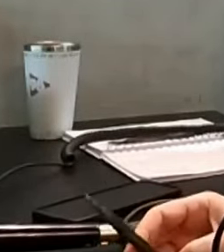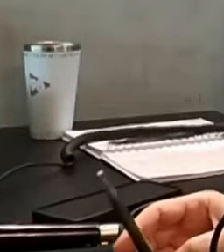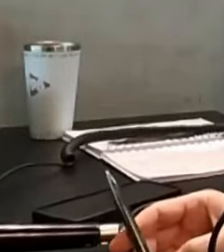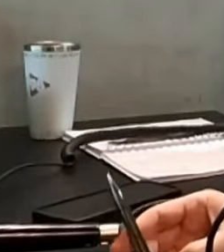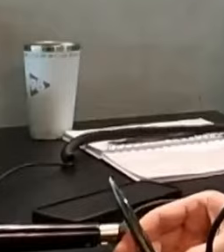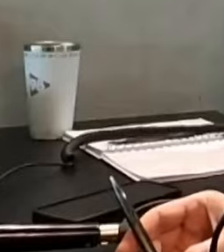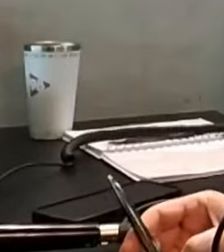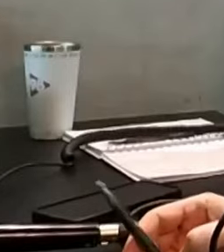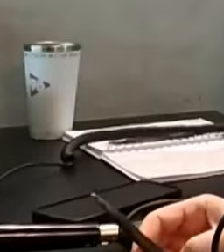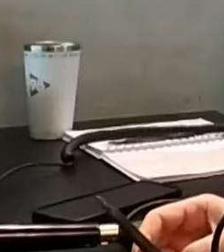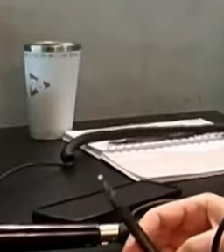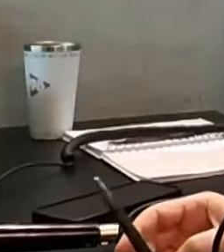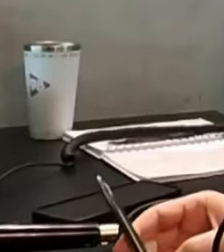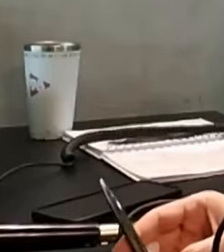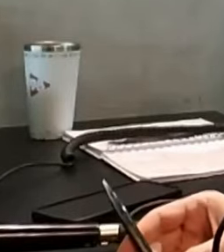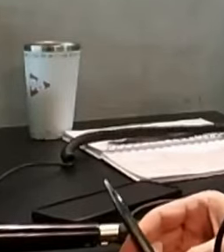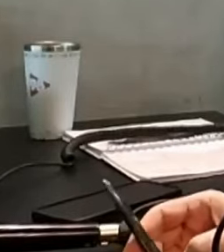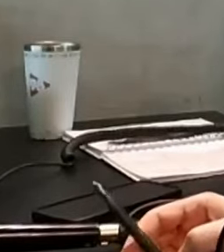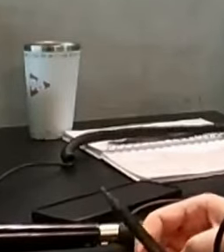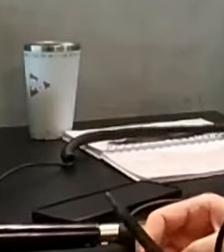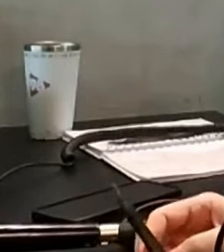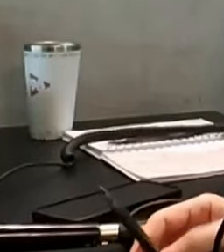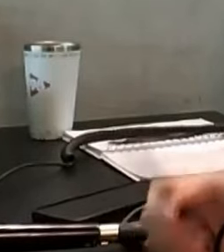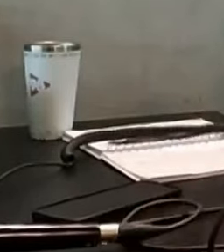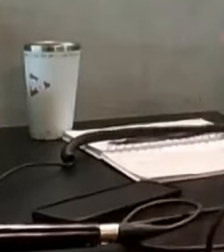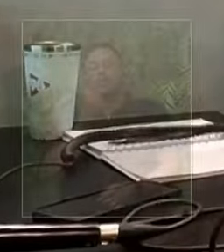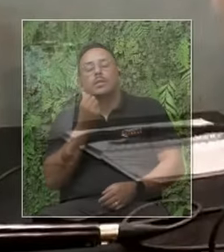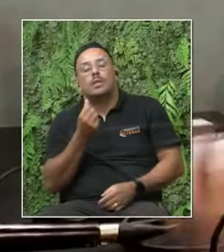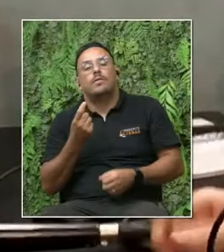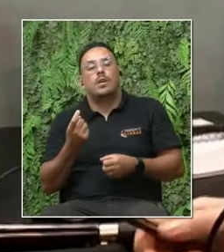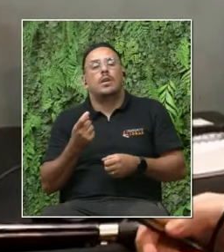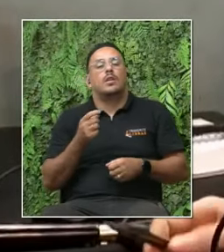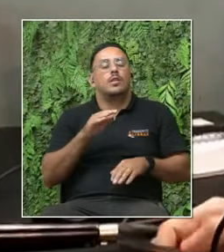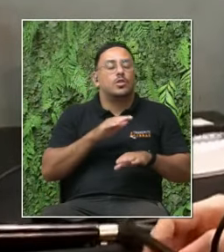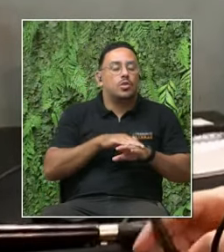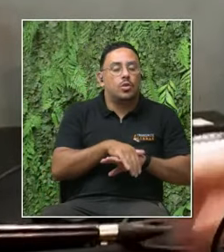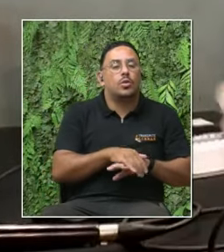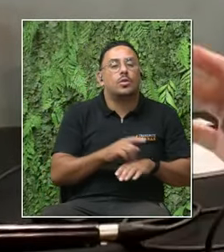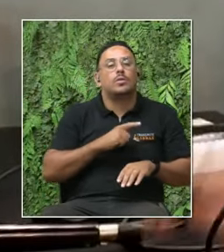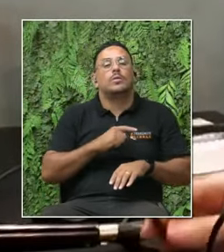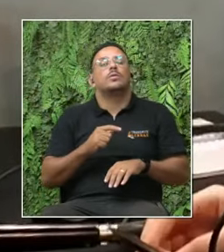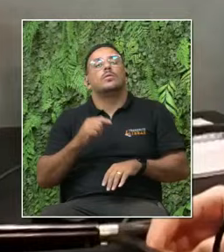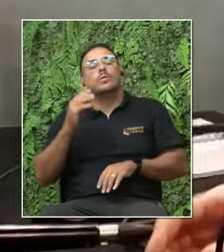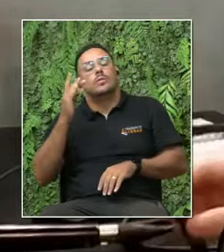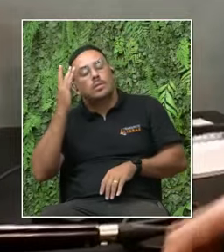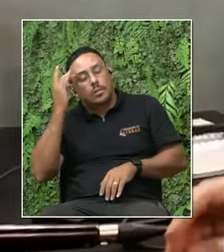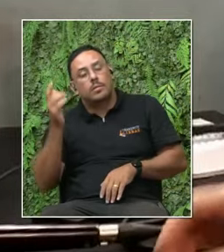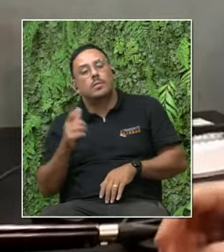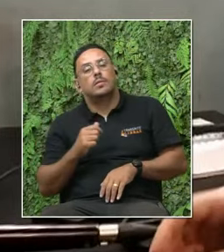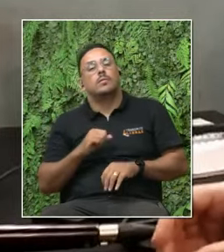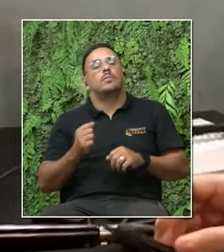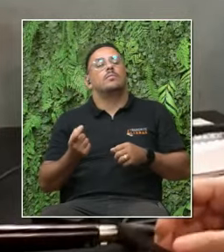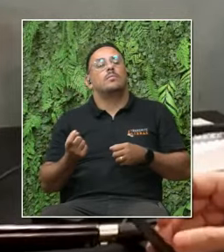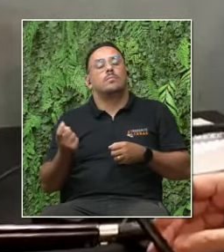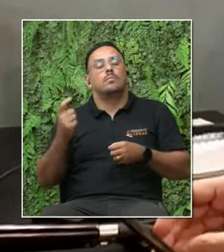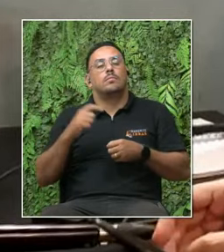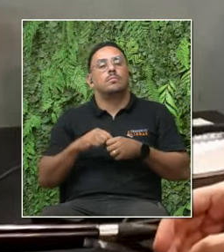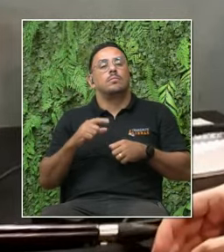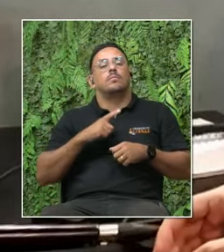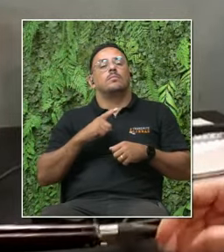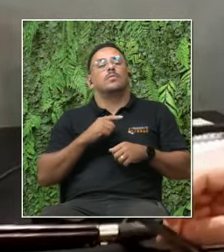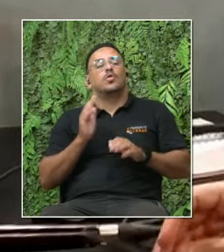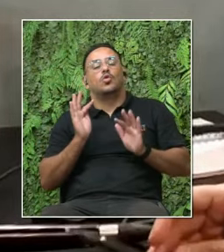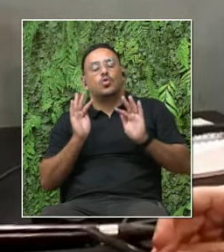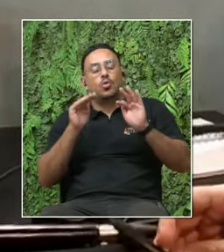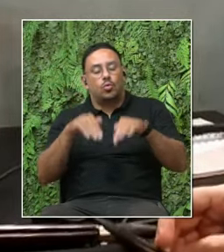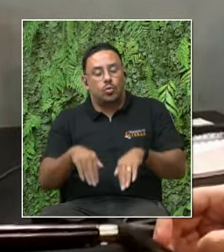tudo mais mas você sai de lá lá chega aqui sexta-feira à noite mas foi todo mundo paraa casa amanhã Liv só voltou para no sabadão para fazer aquele